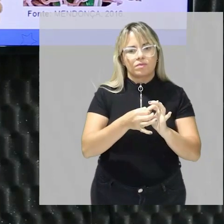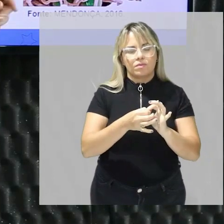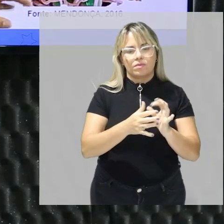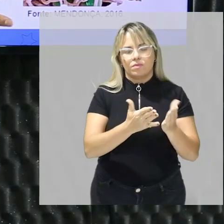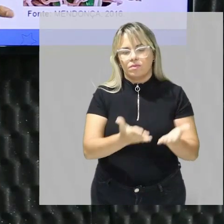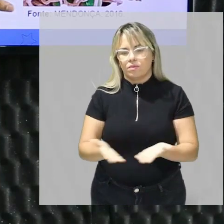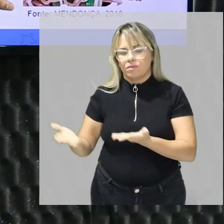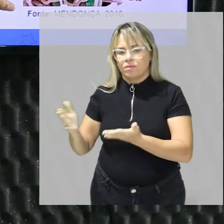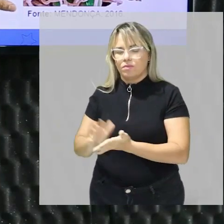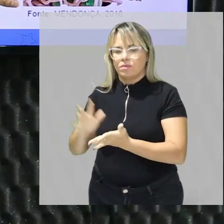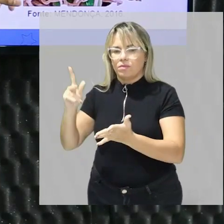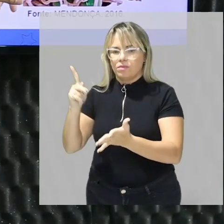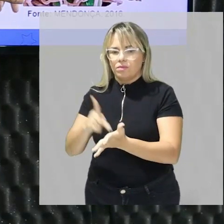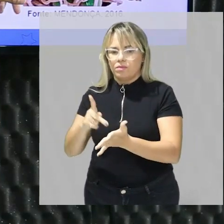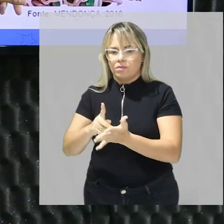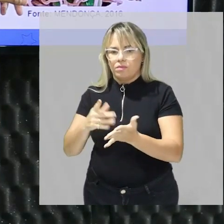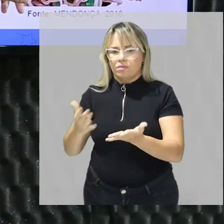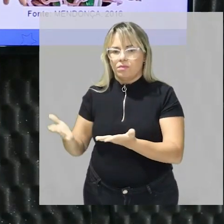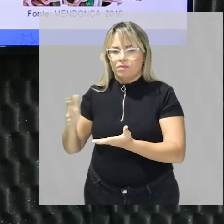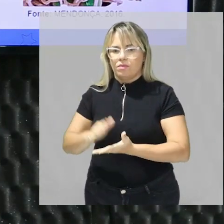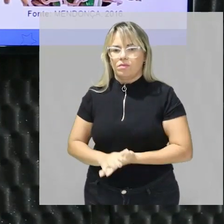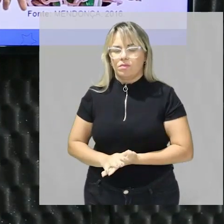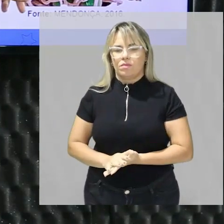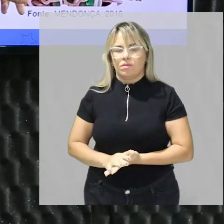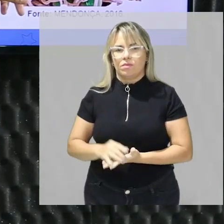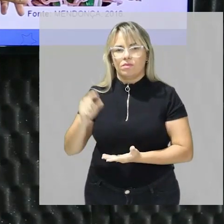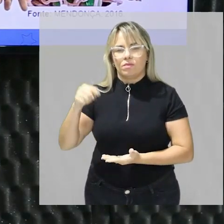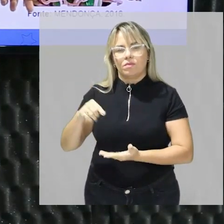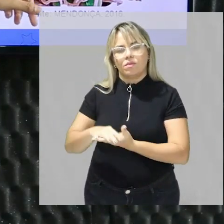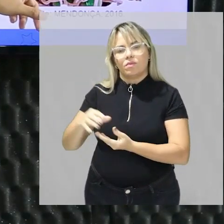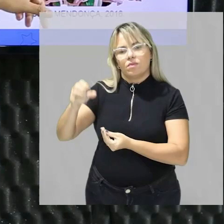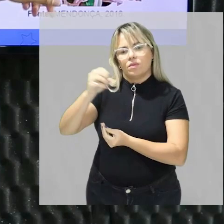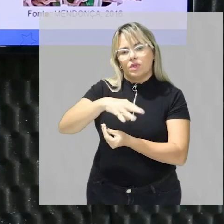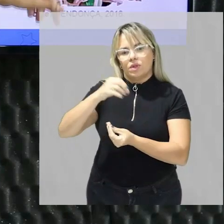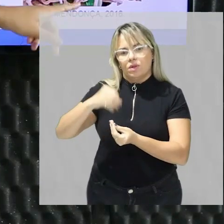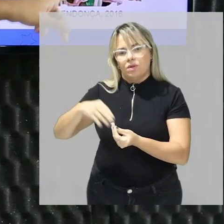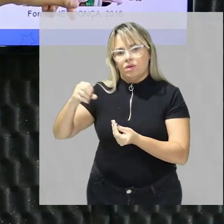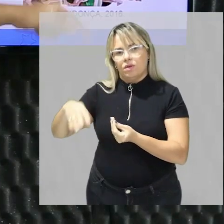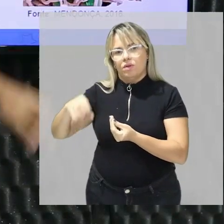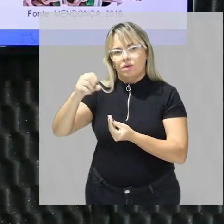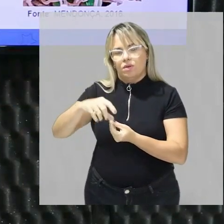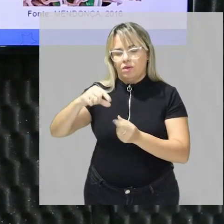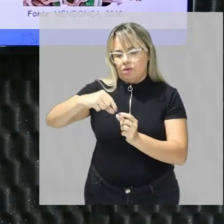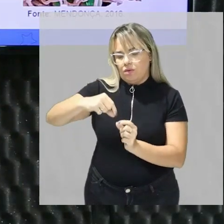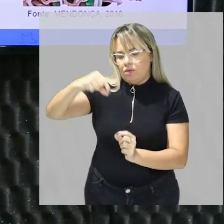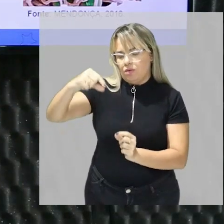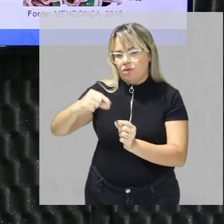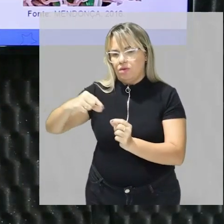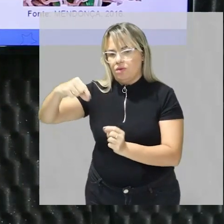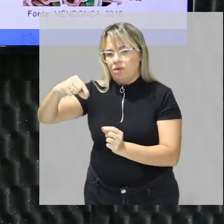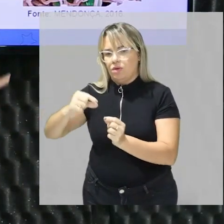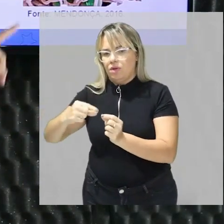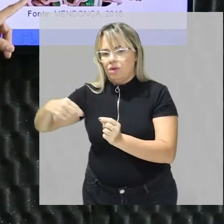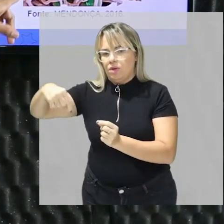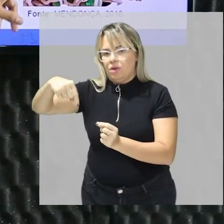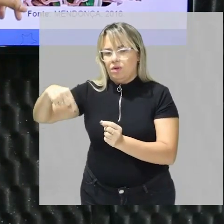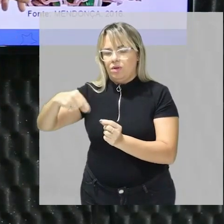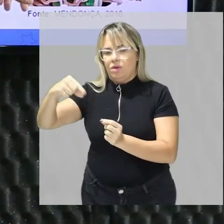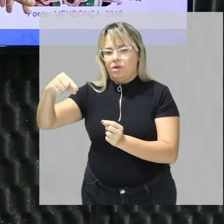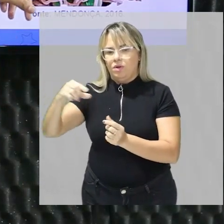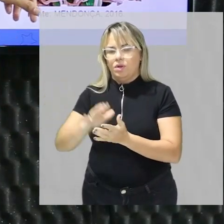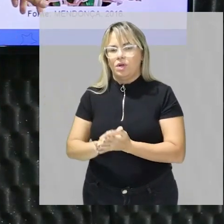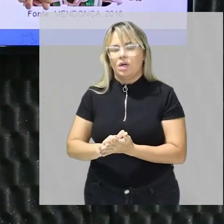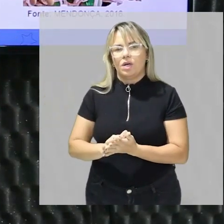né, na verdade, que ocorrem entre fungos, tá vendo esses filamentos aqui? São filamentos de fungos. E essa parte que